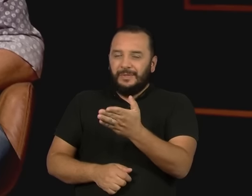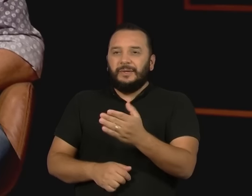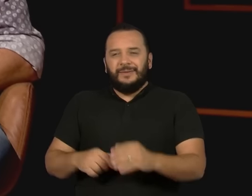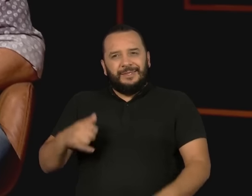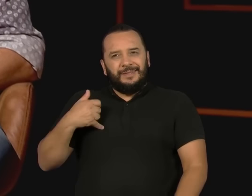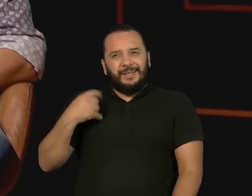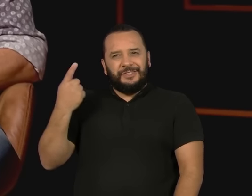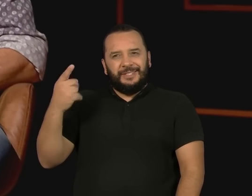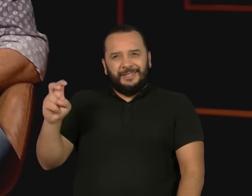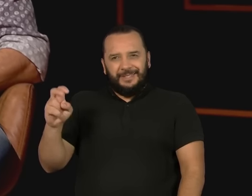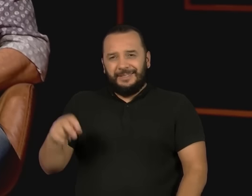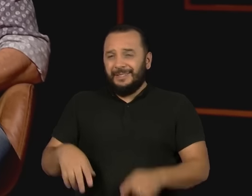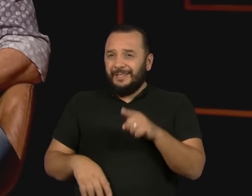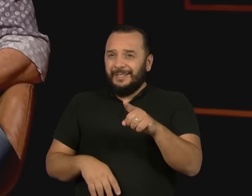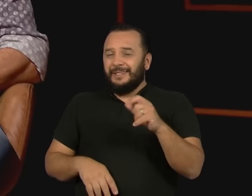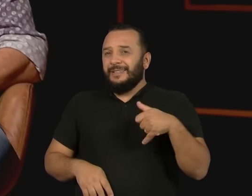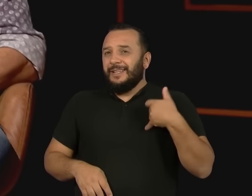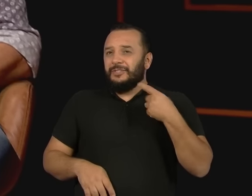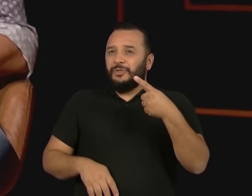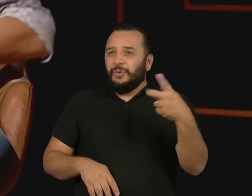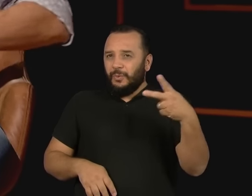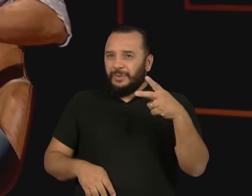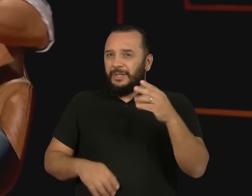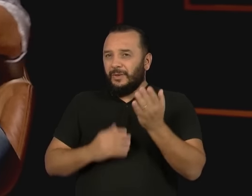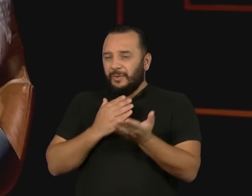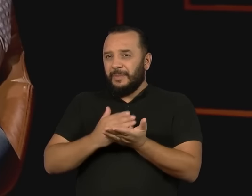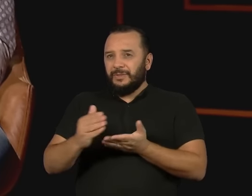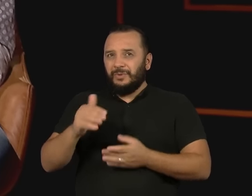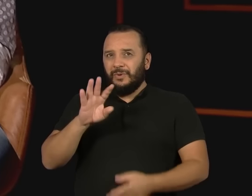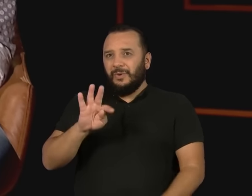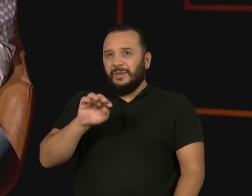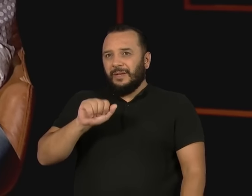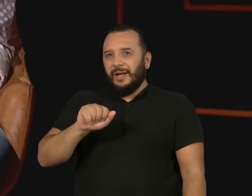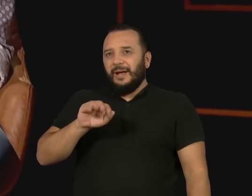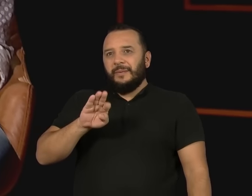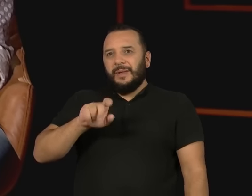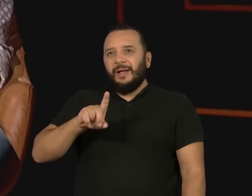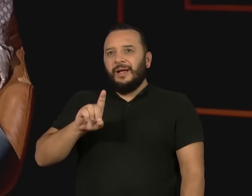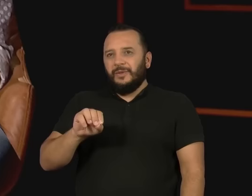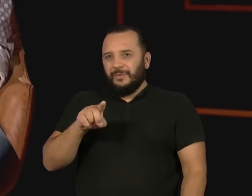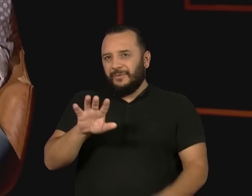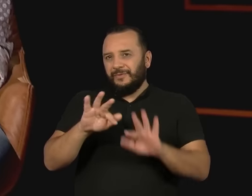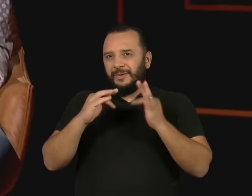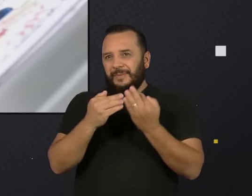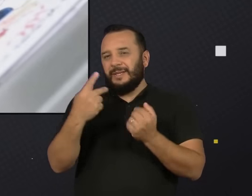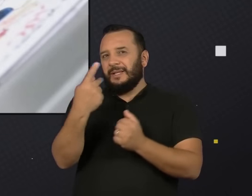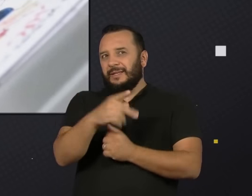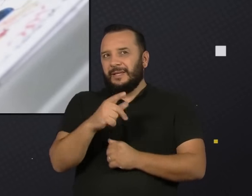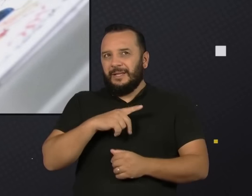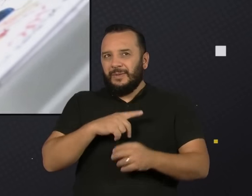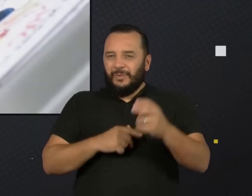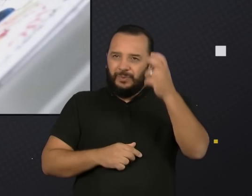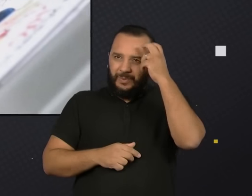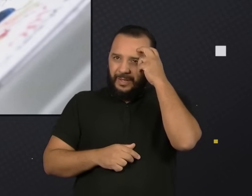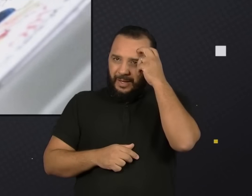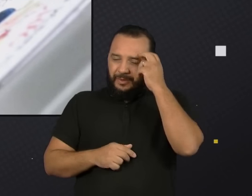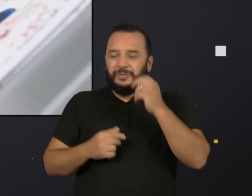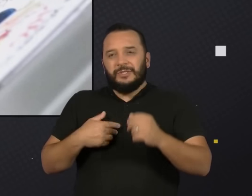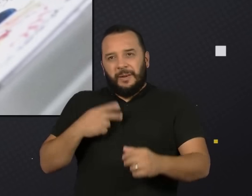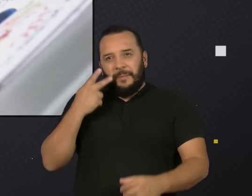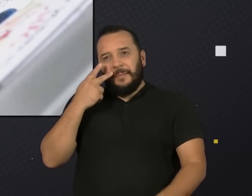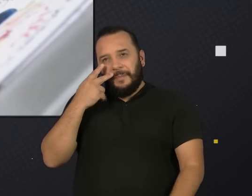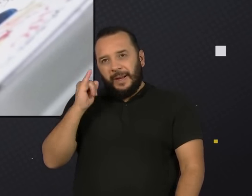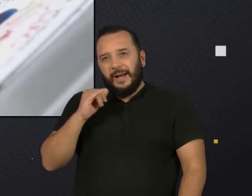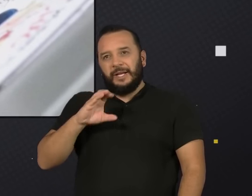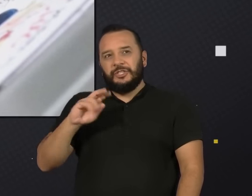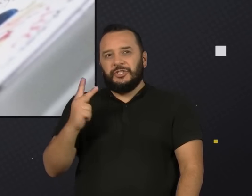e o Fernando já desde os 12 estava no Tablado, né? Ele de uma família também cultural, filho do Chico Caruso, da Eliana.